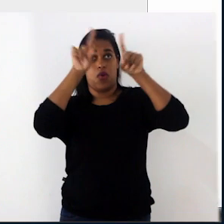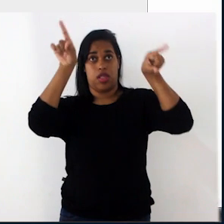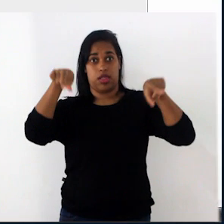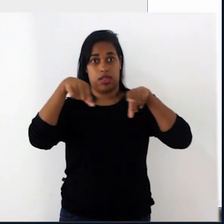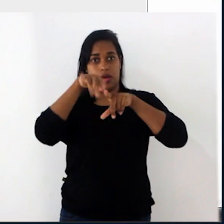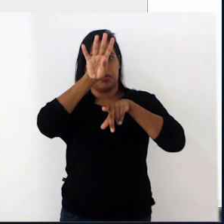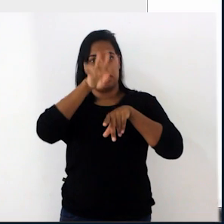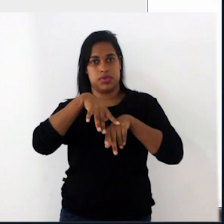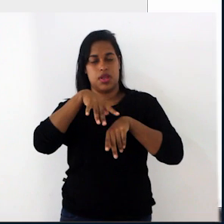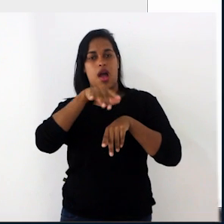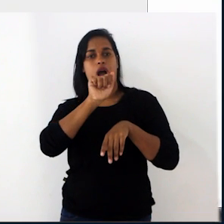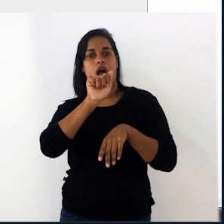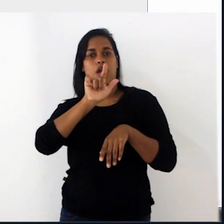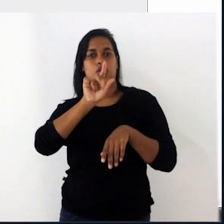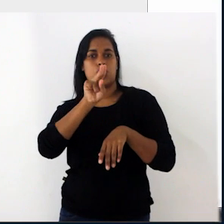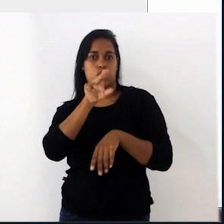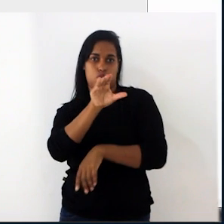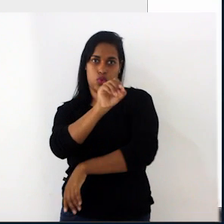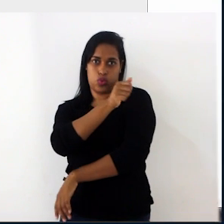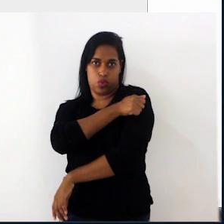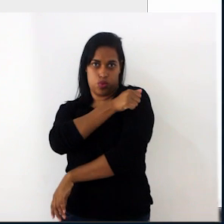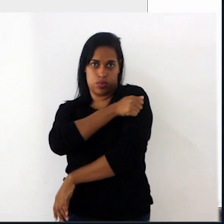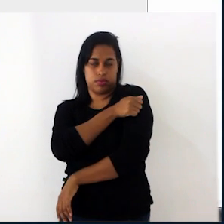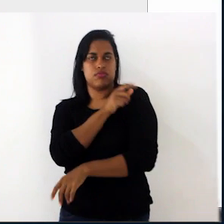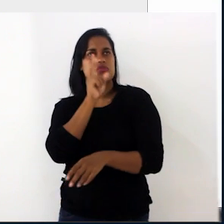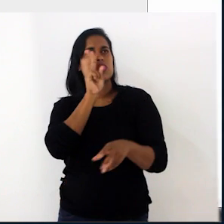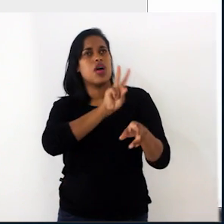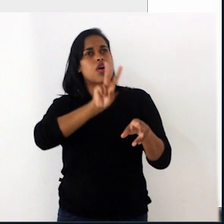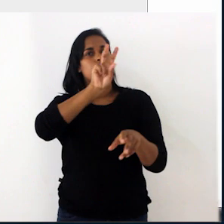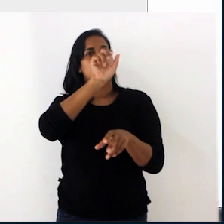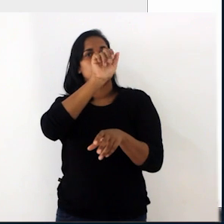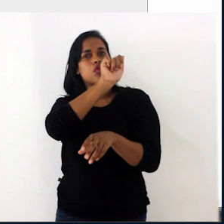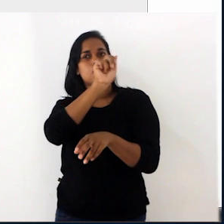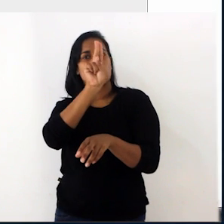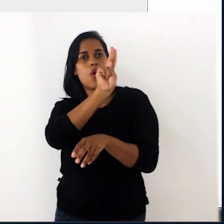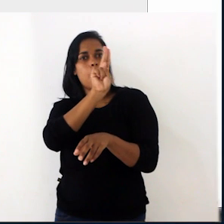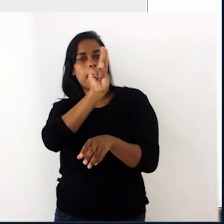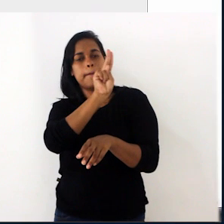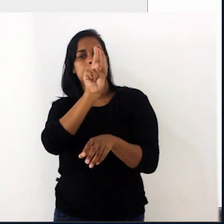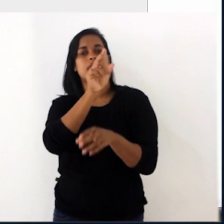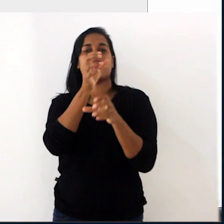aluno e essa tabela vai ter o ID, nome e nota.